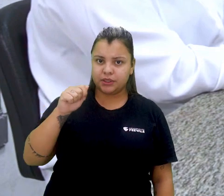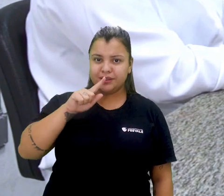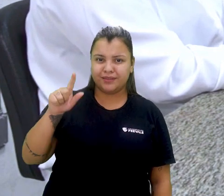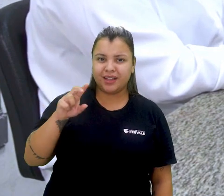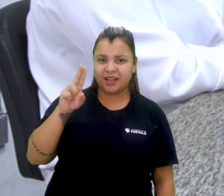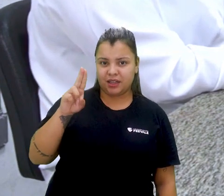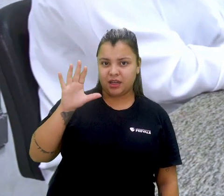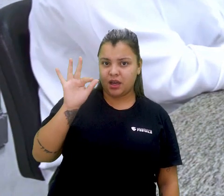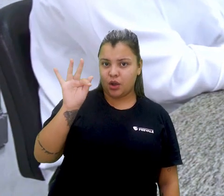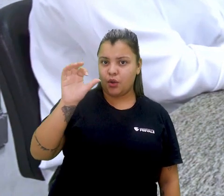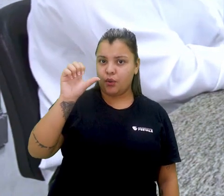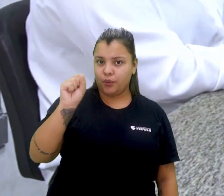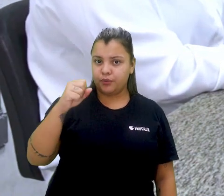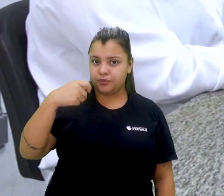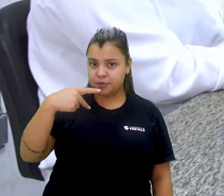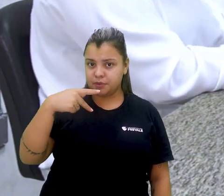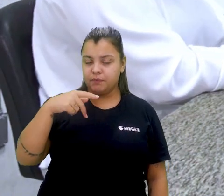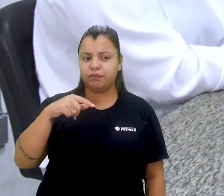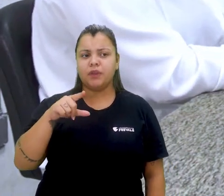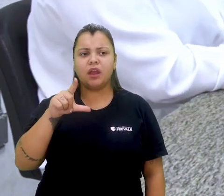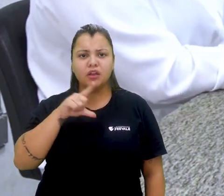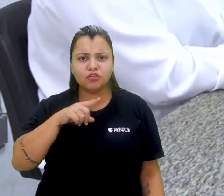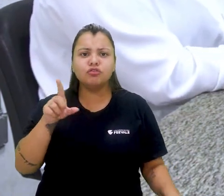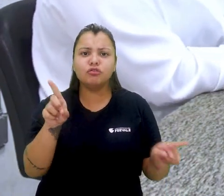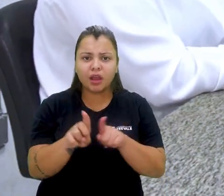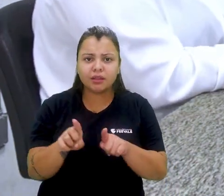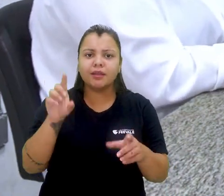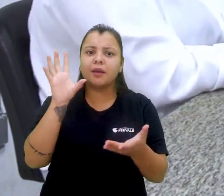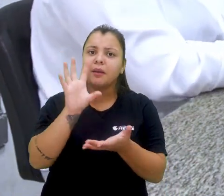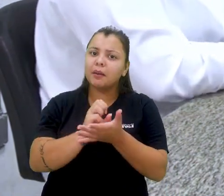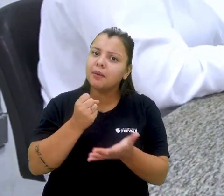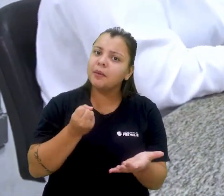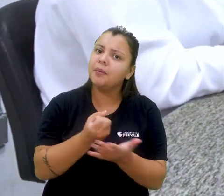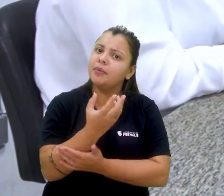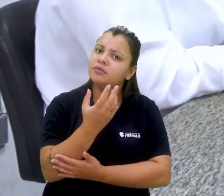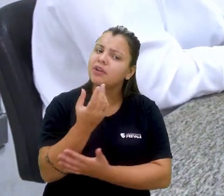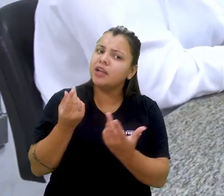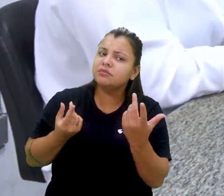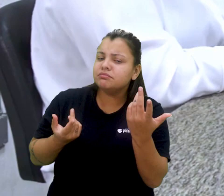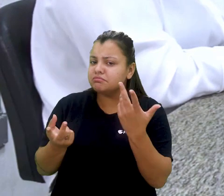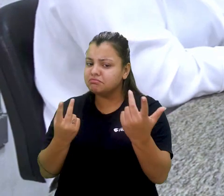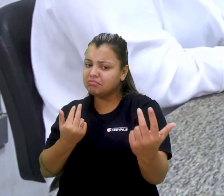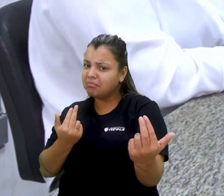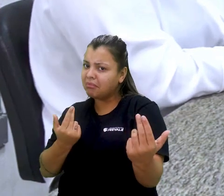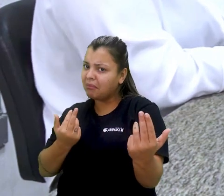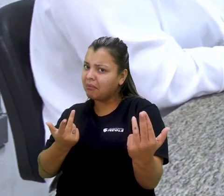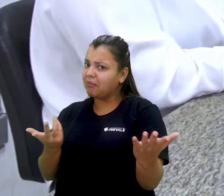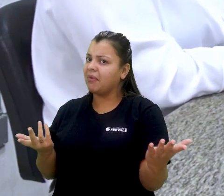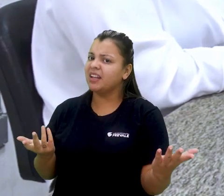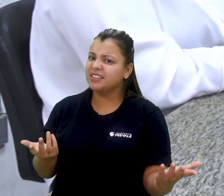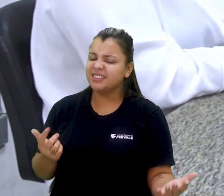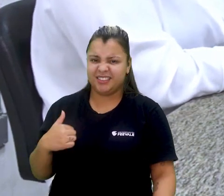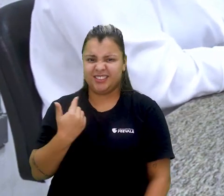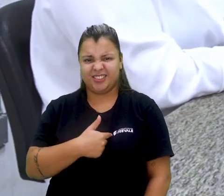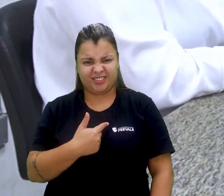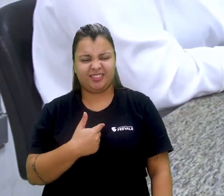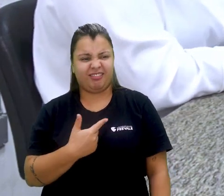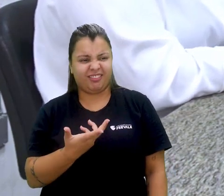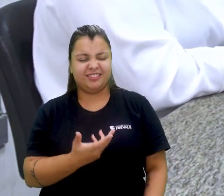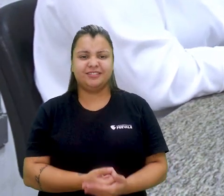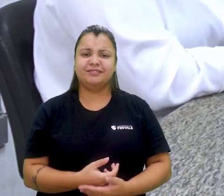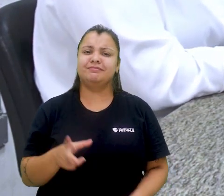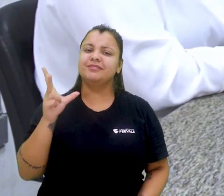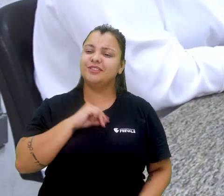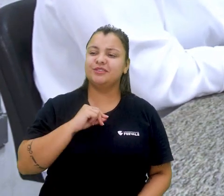e tinha um podcast também que era muito semelhant Nossa pô mas essa caminhada tá se cruzando muito